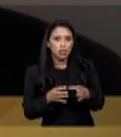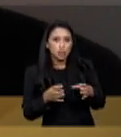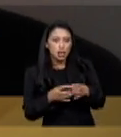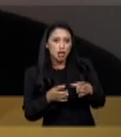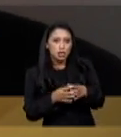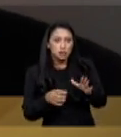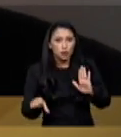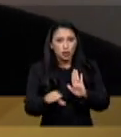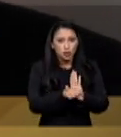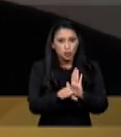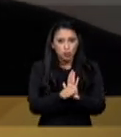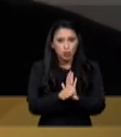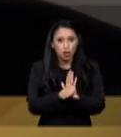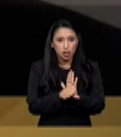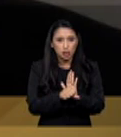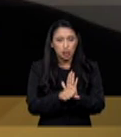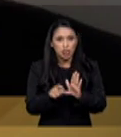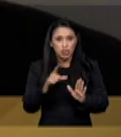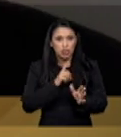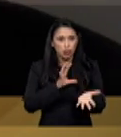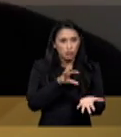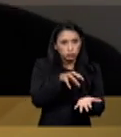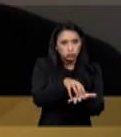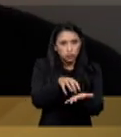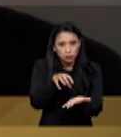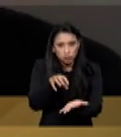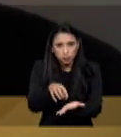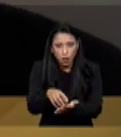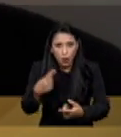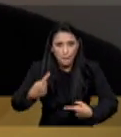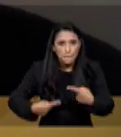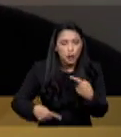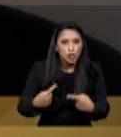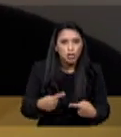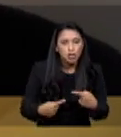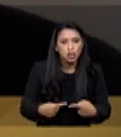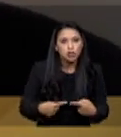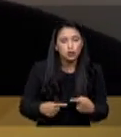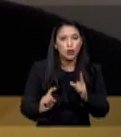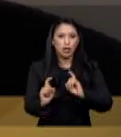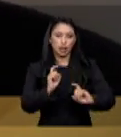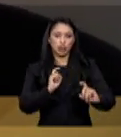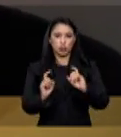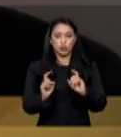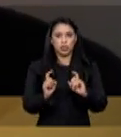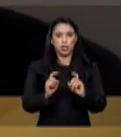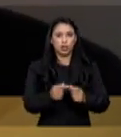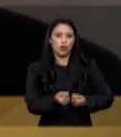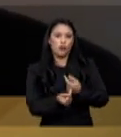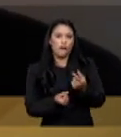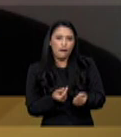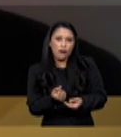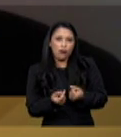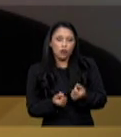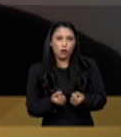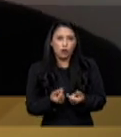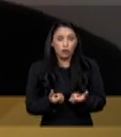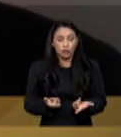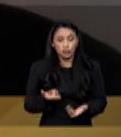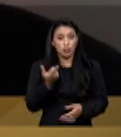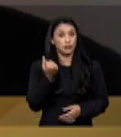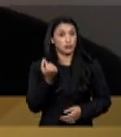criminosa estruturada em diversos núcleos político, administrativo, econômico e